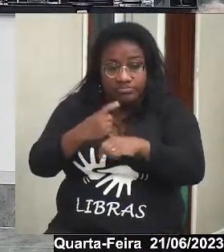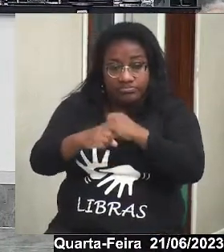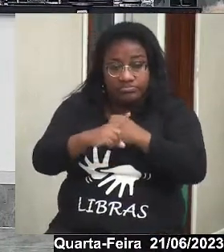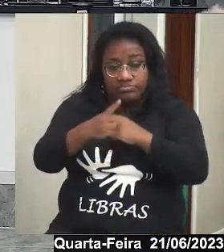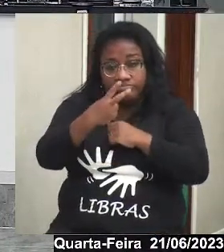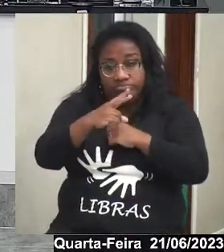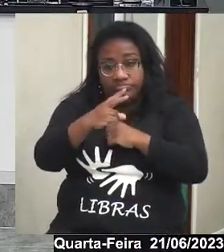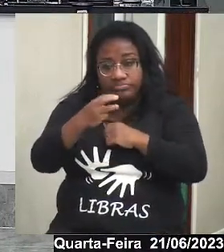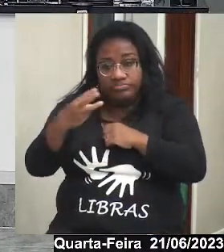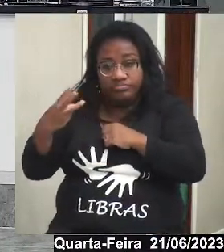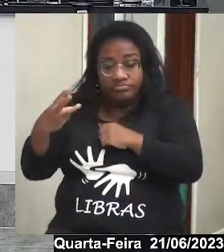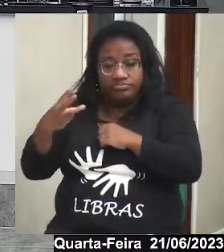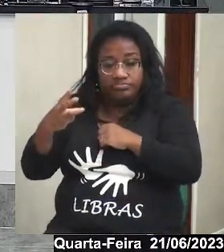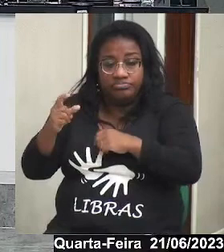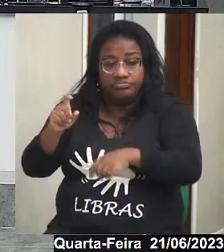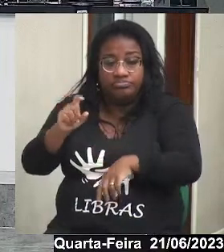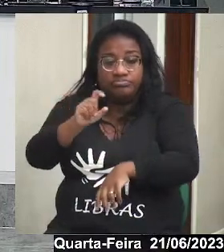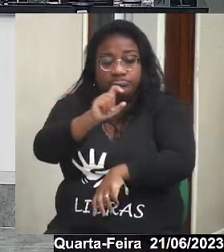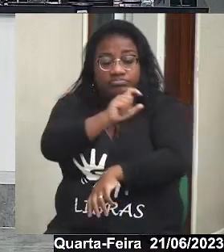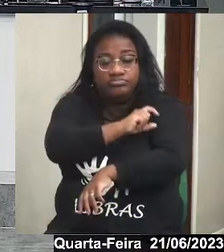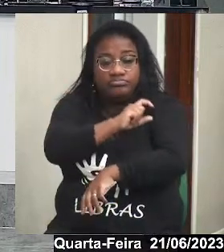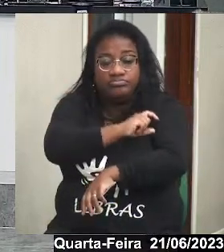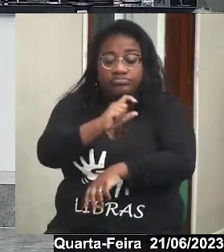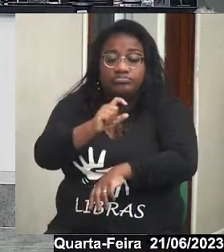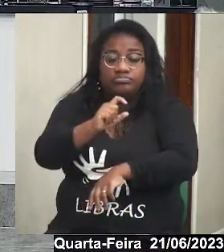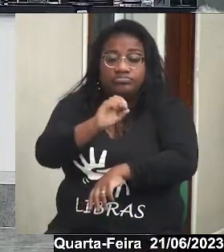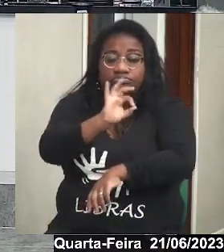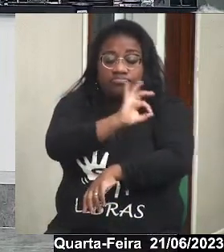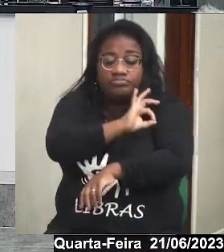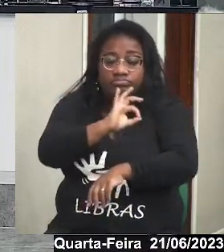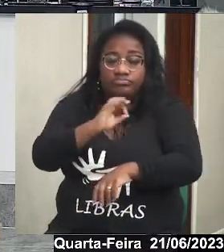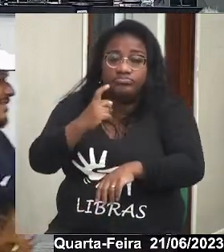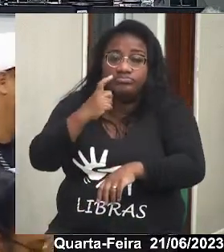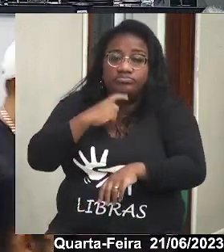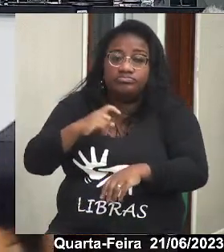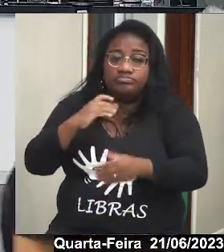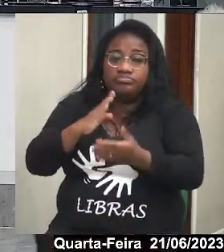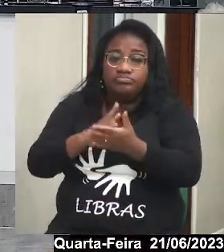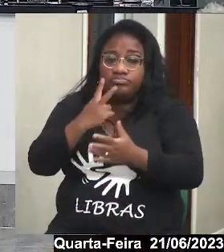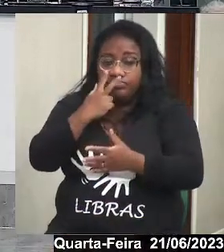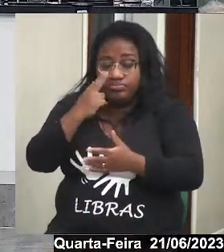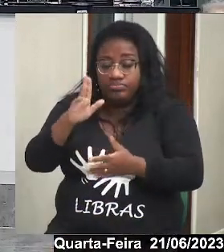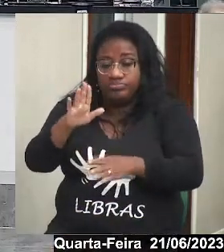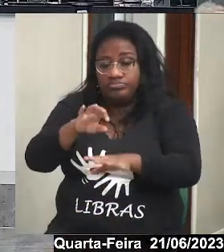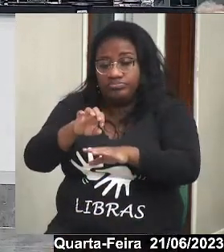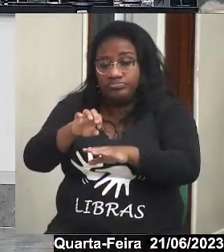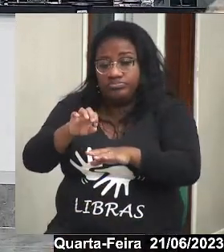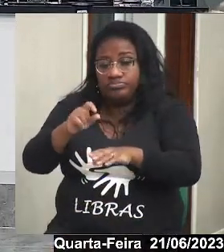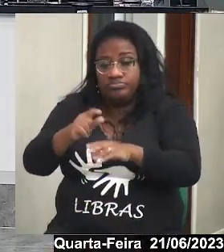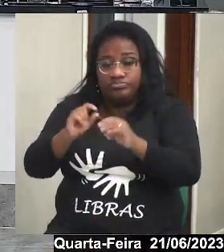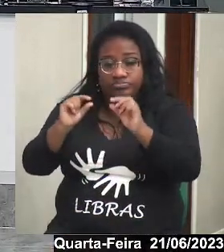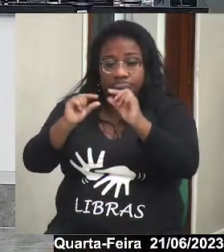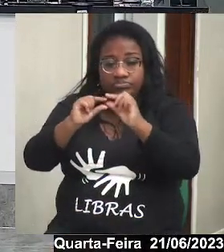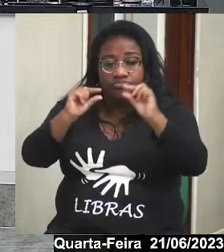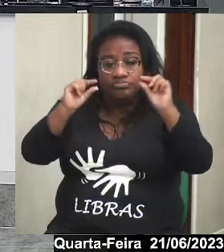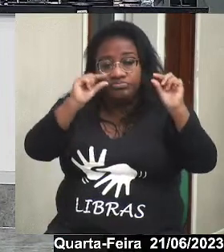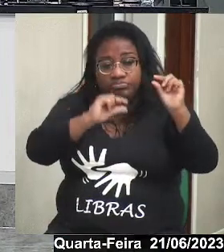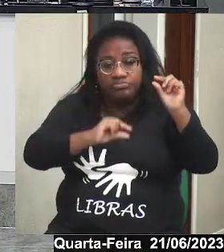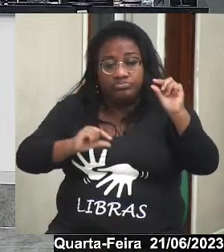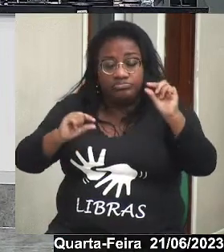16/2023 de autoria do prefeito Ney Santos. Parecer da Comissão Mista Permanente. Projeto de lei